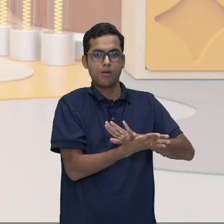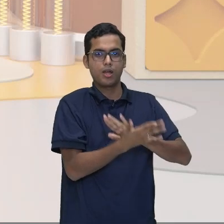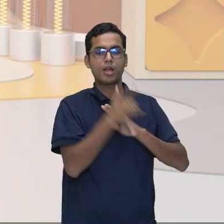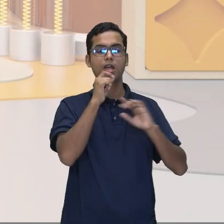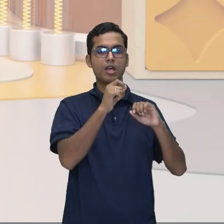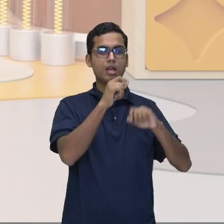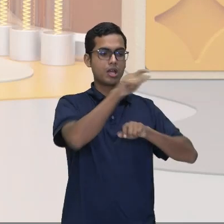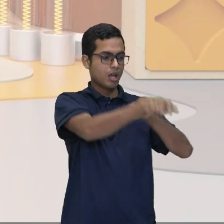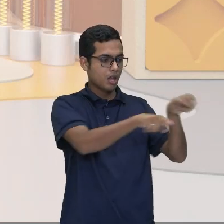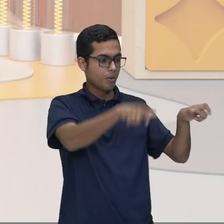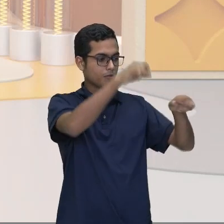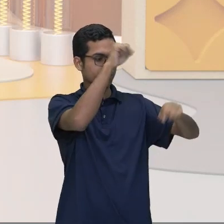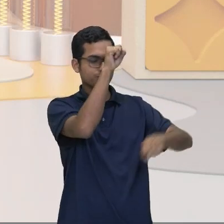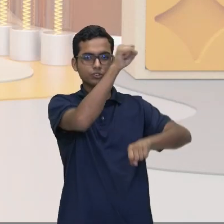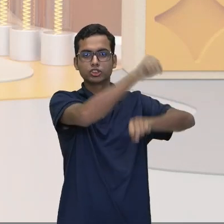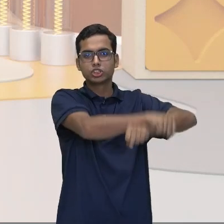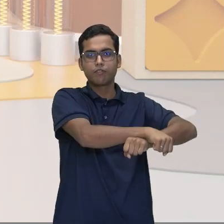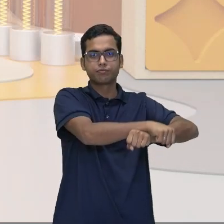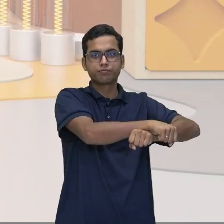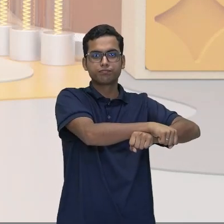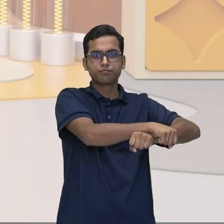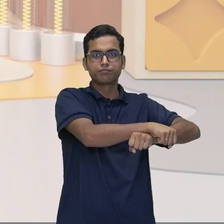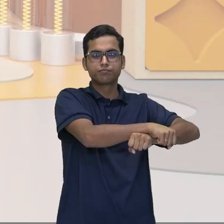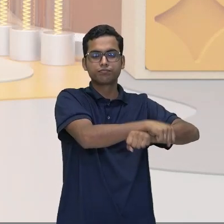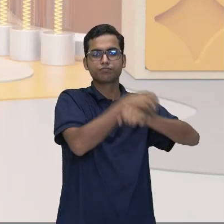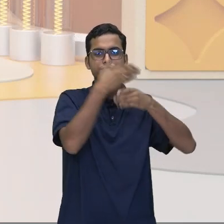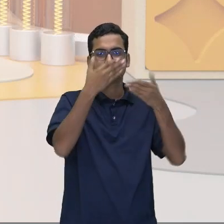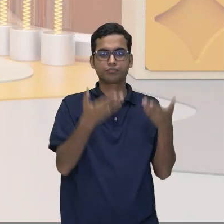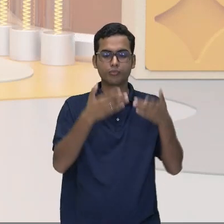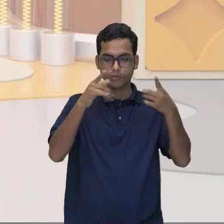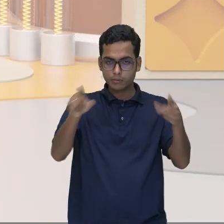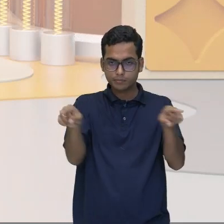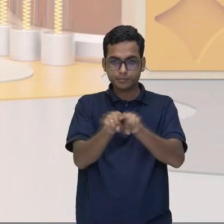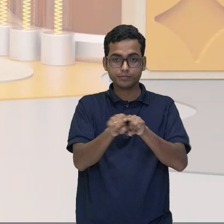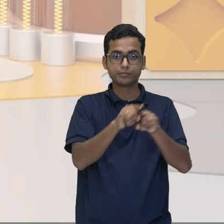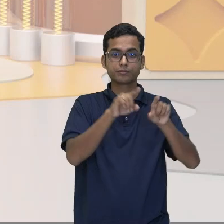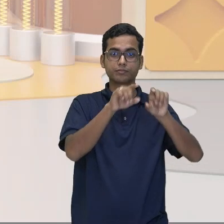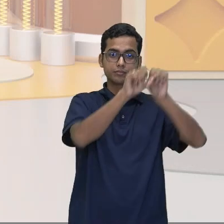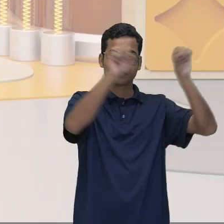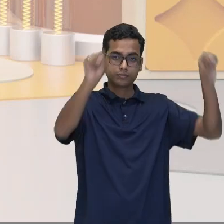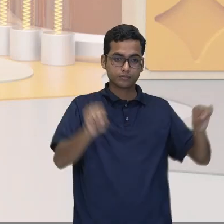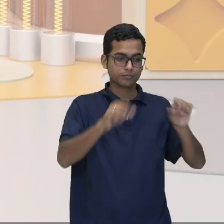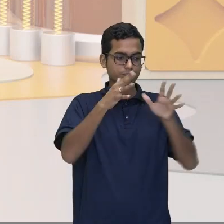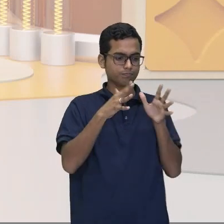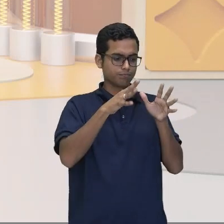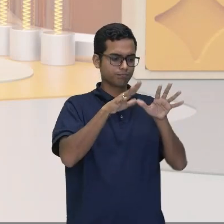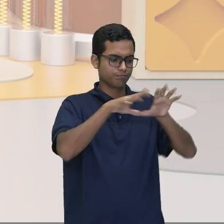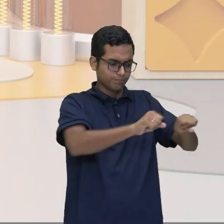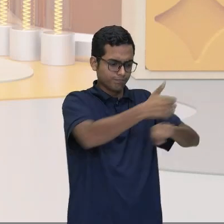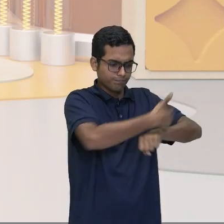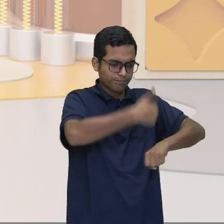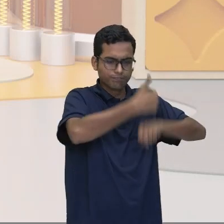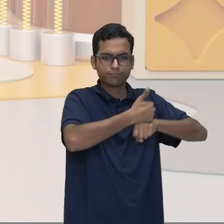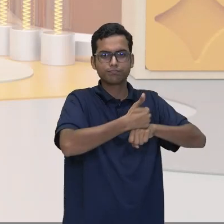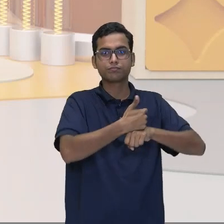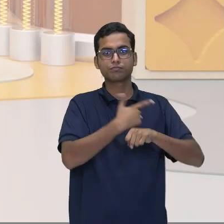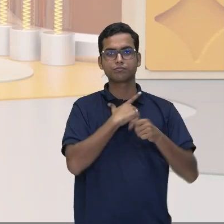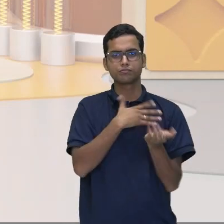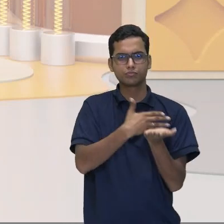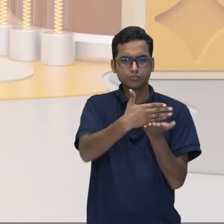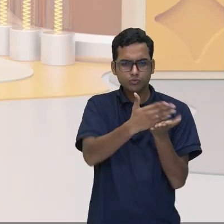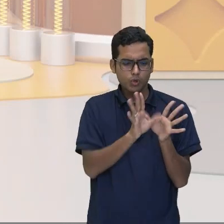obra motriz para o sistema de colonização daquele momento. Então, vai começar a haver a